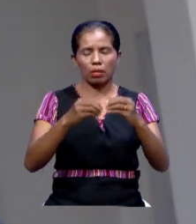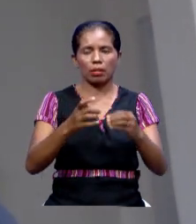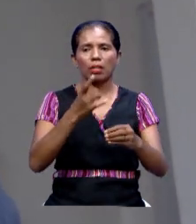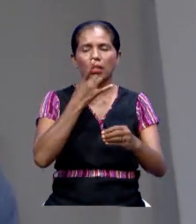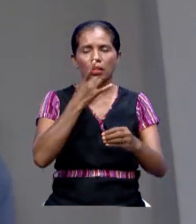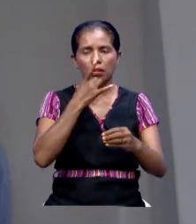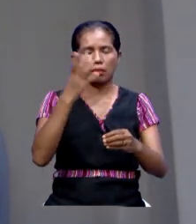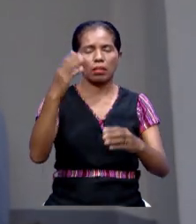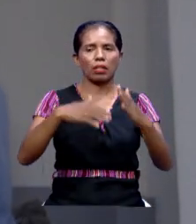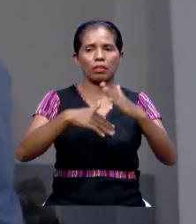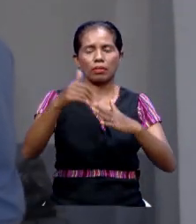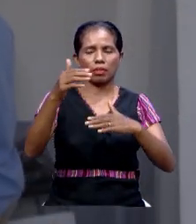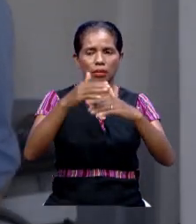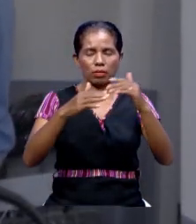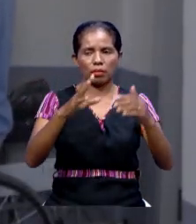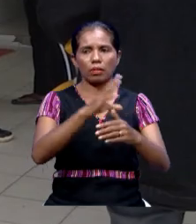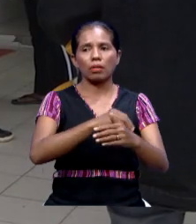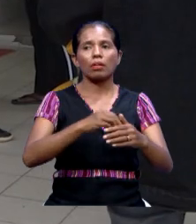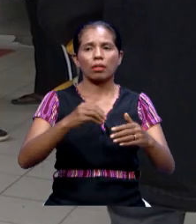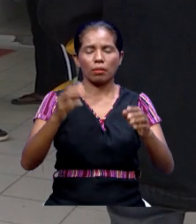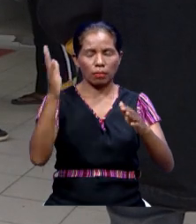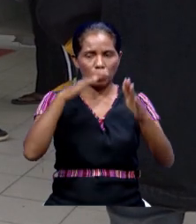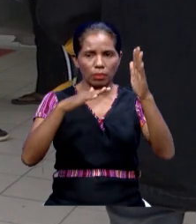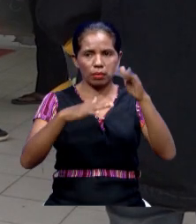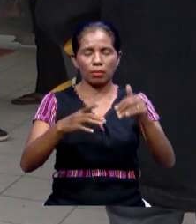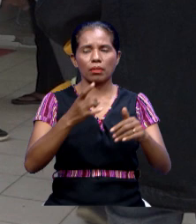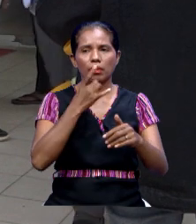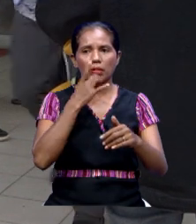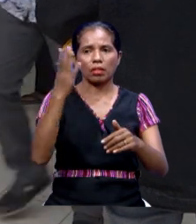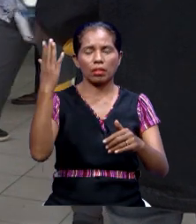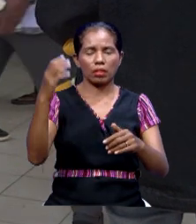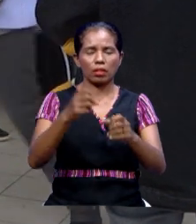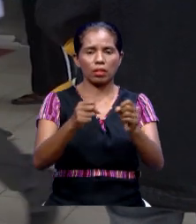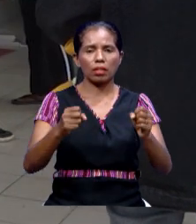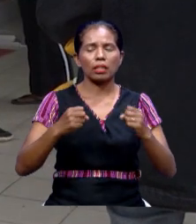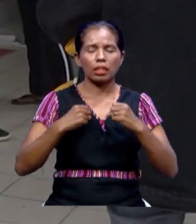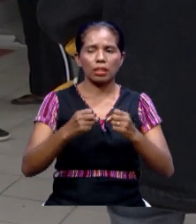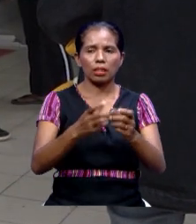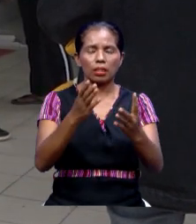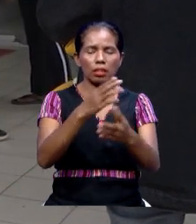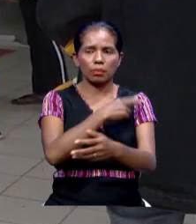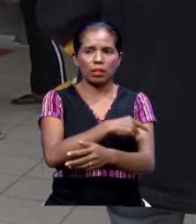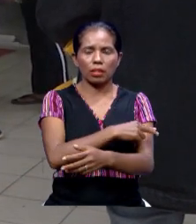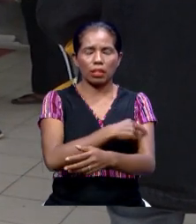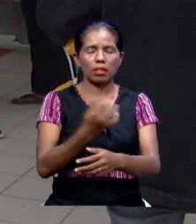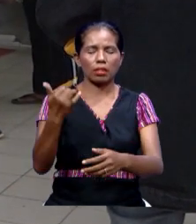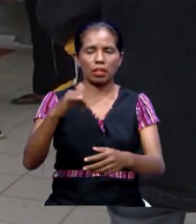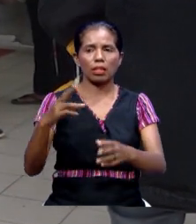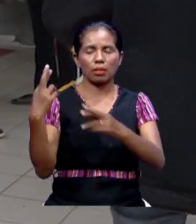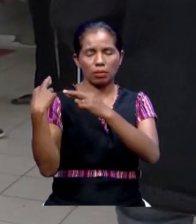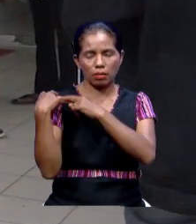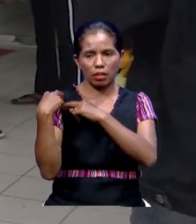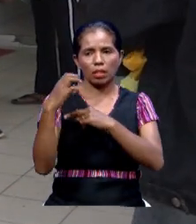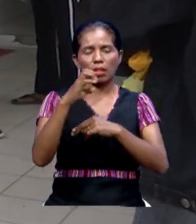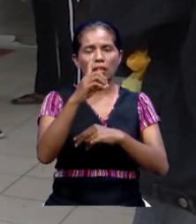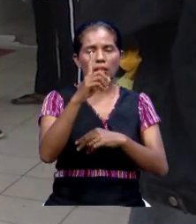eletricidade, infraestrutura no saneamento, non é problema eletricidade a Centro Saúde Sira, ne responsabilidade é de telenia.